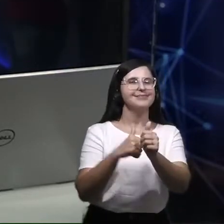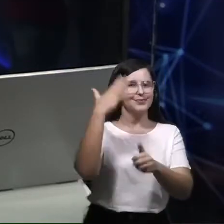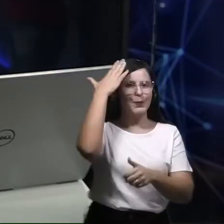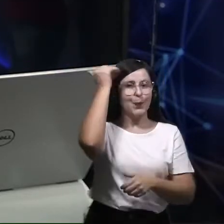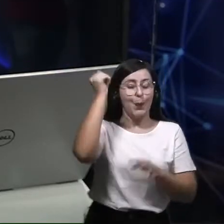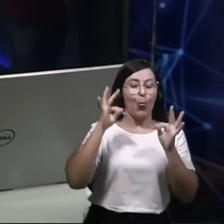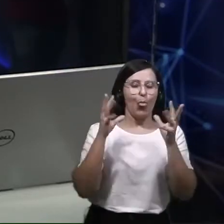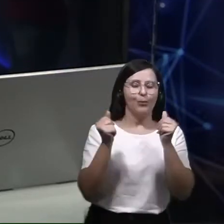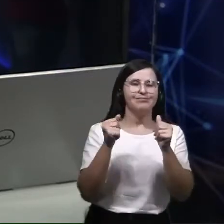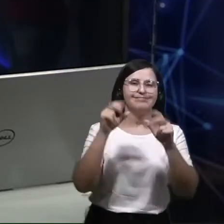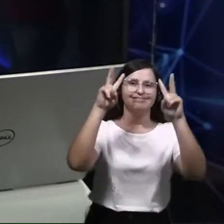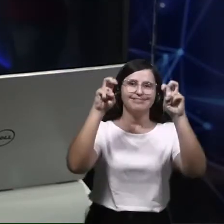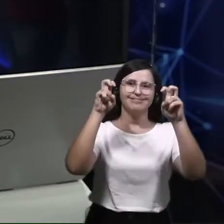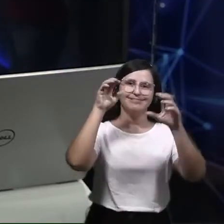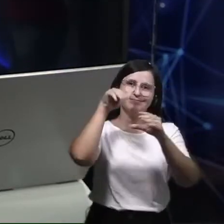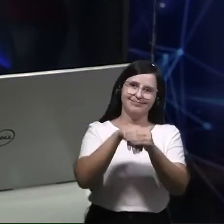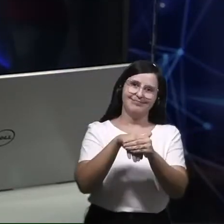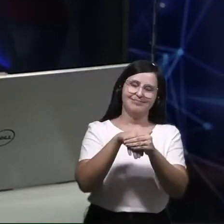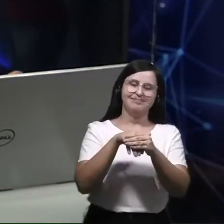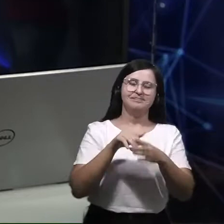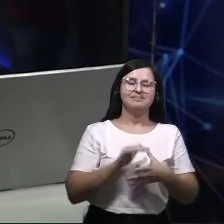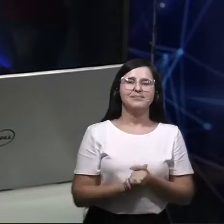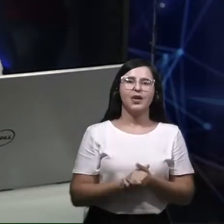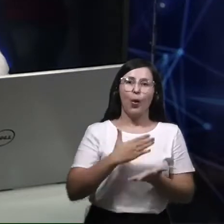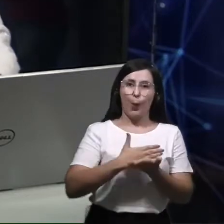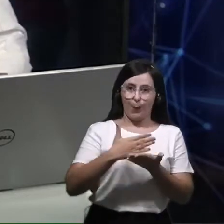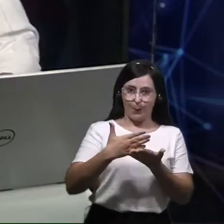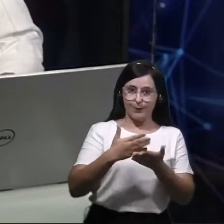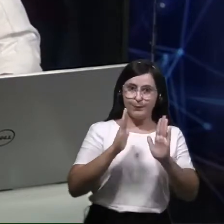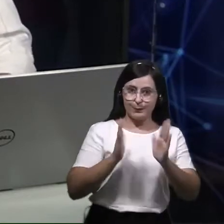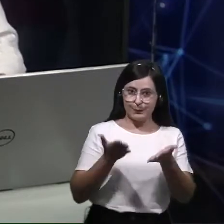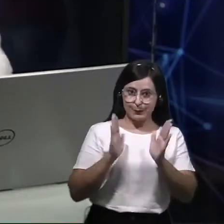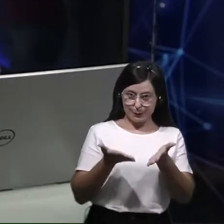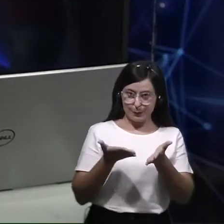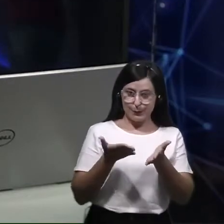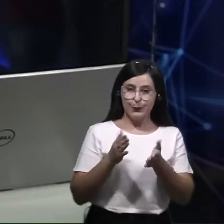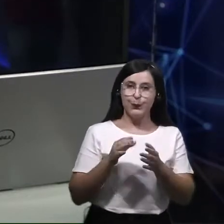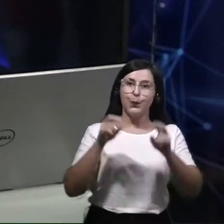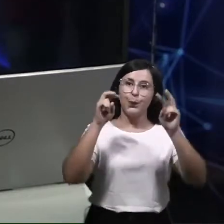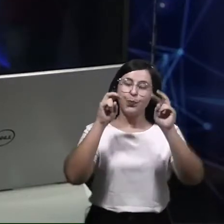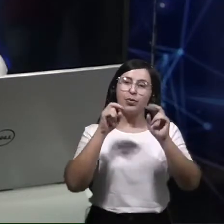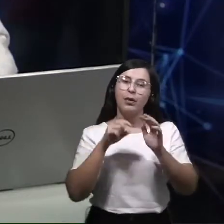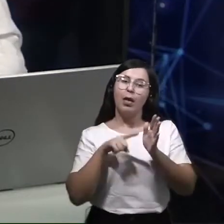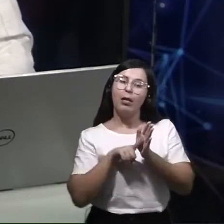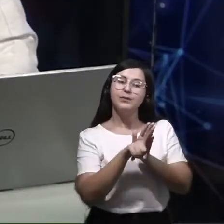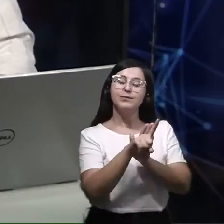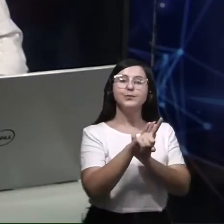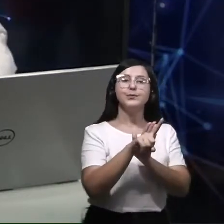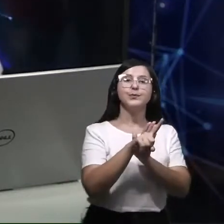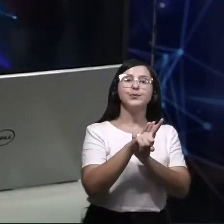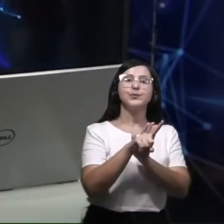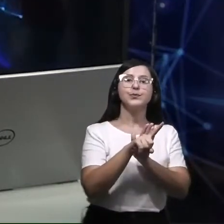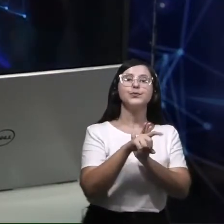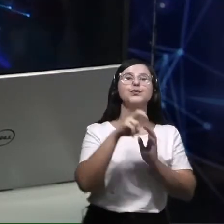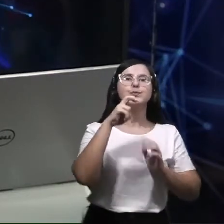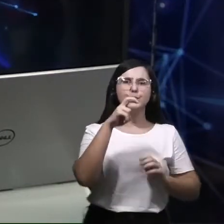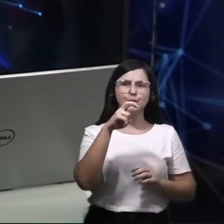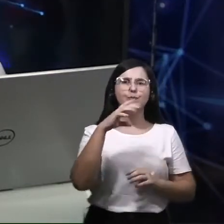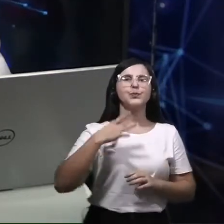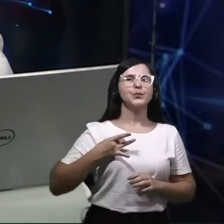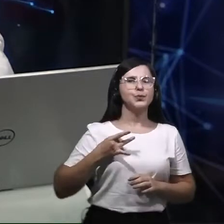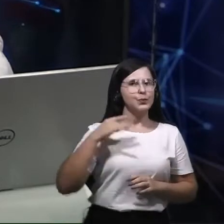da apuração das eleições. Nós vamos iniciar agora a parte em que os candidatos fazem perguntas entre si com